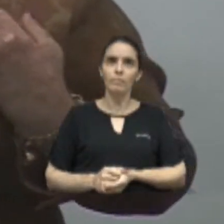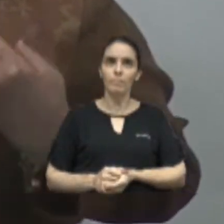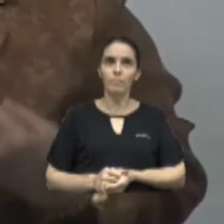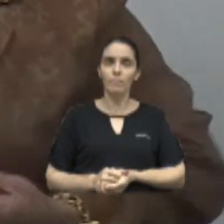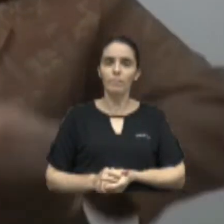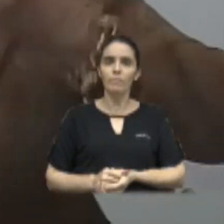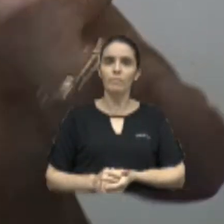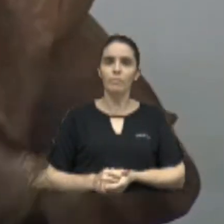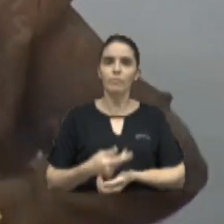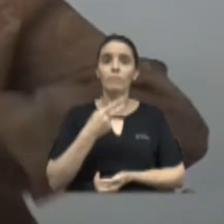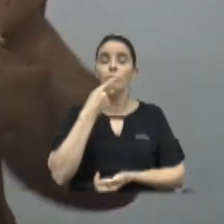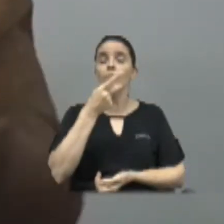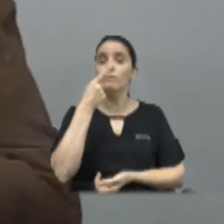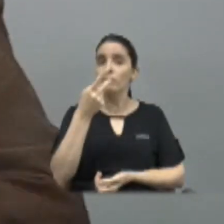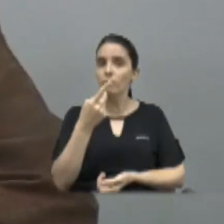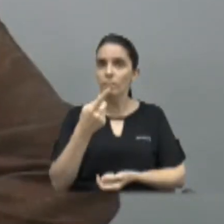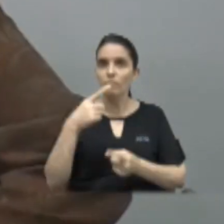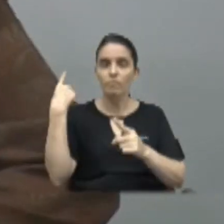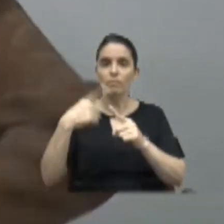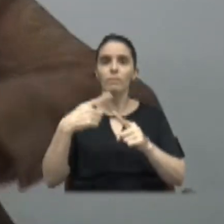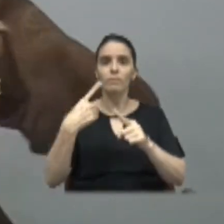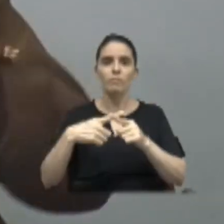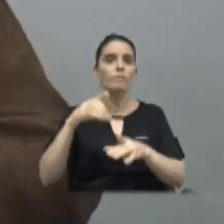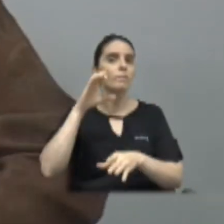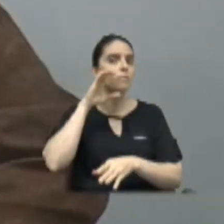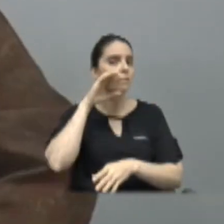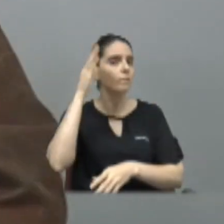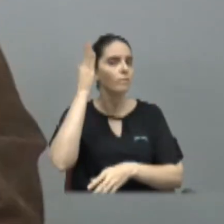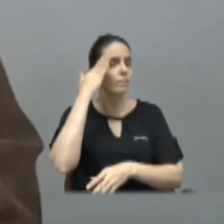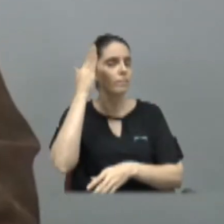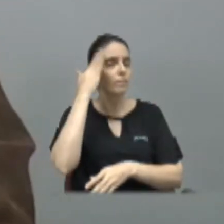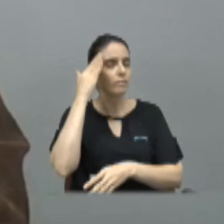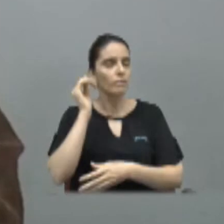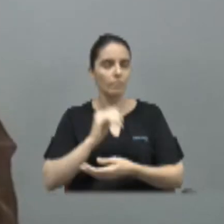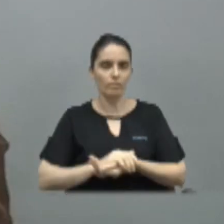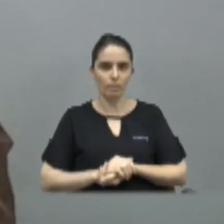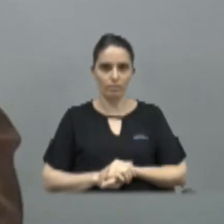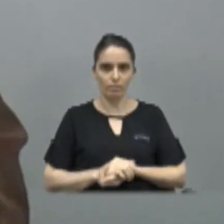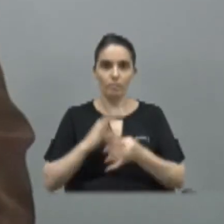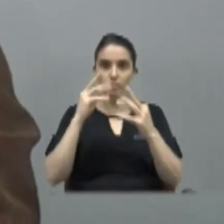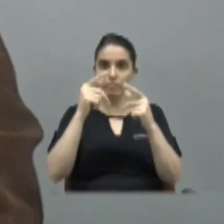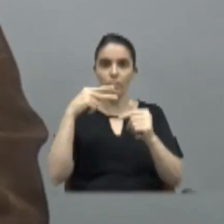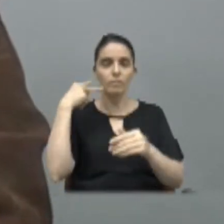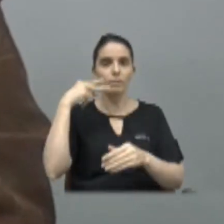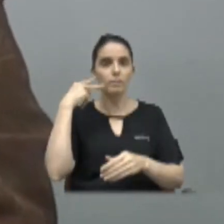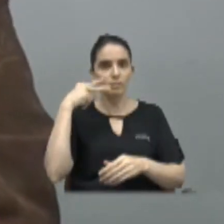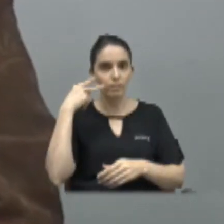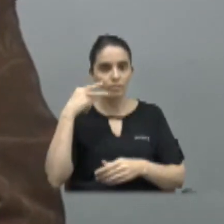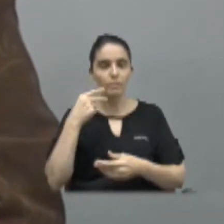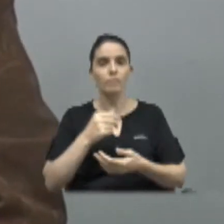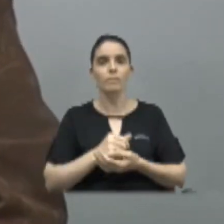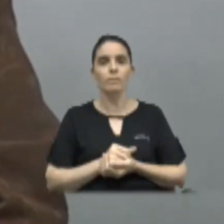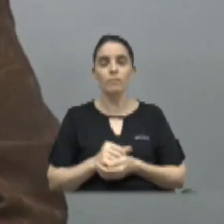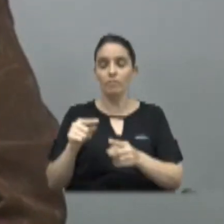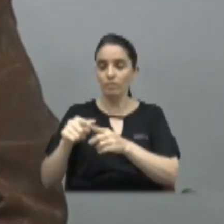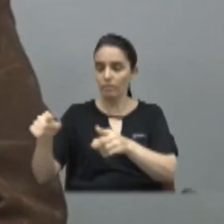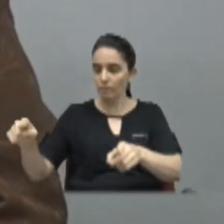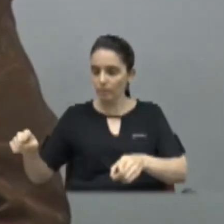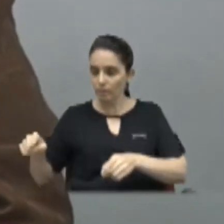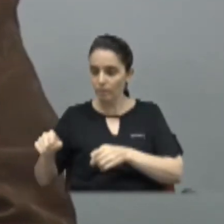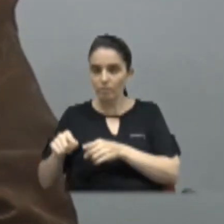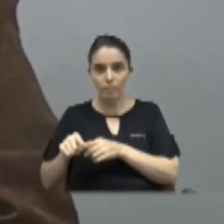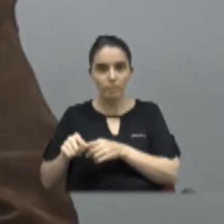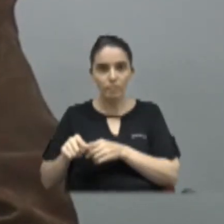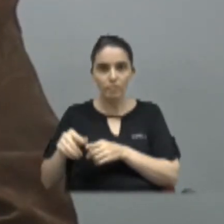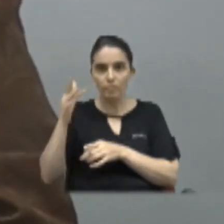Eu falo porque eu sei a necessidade, todo vereador aqui sabe que a gente fica no gabinete chorando junto com